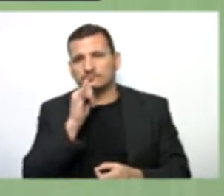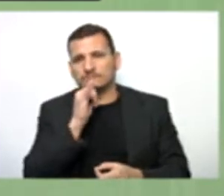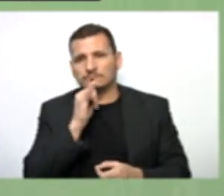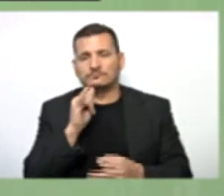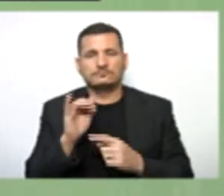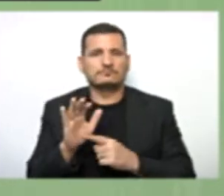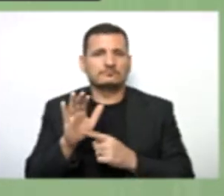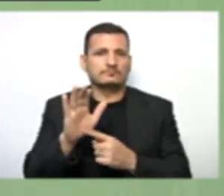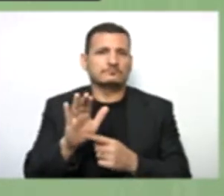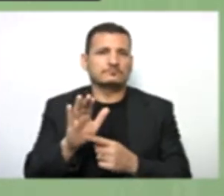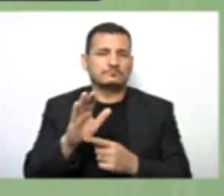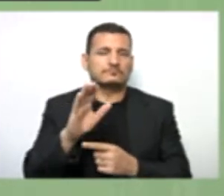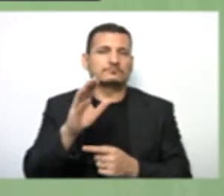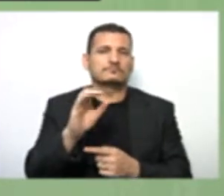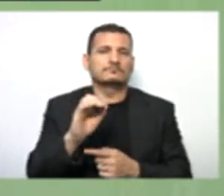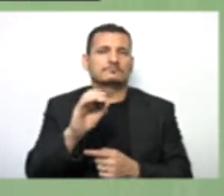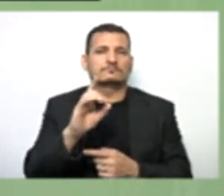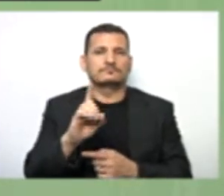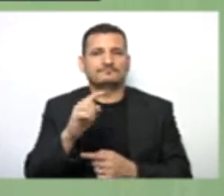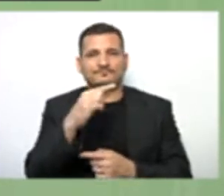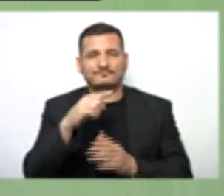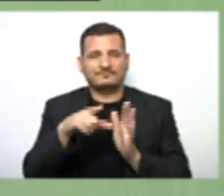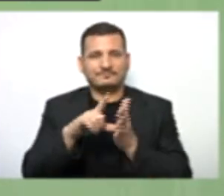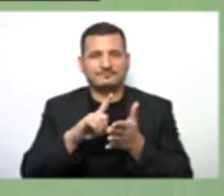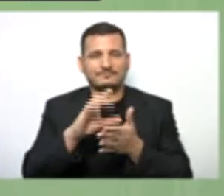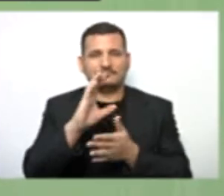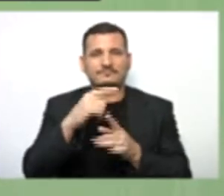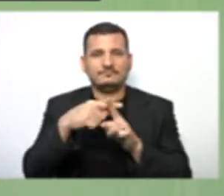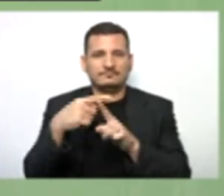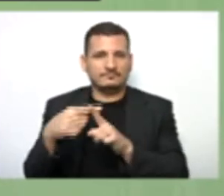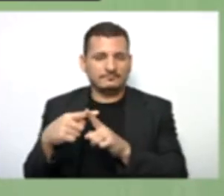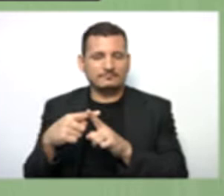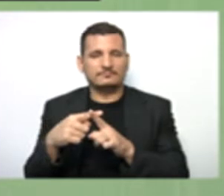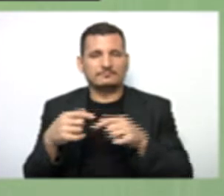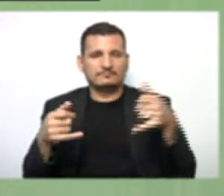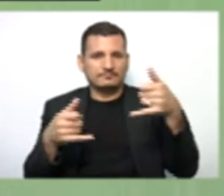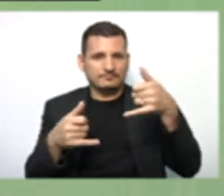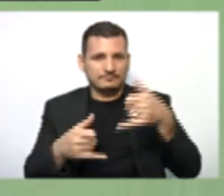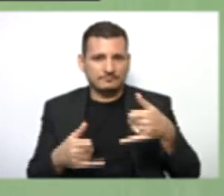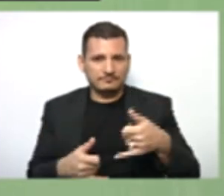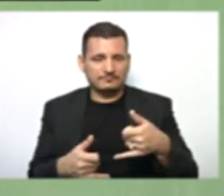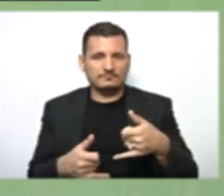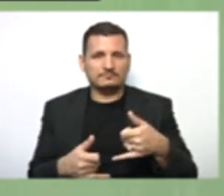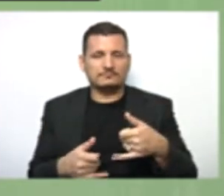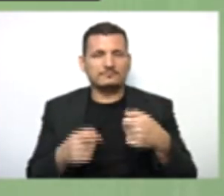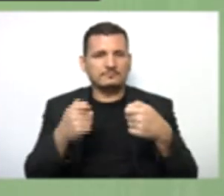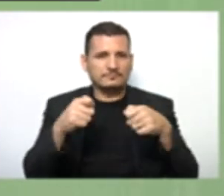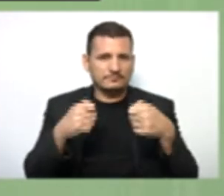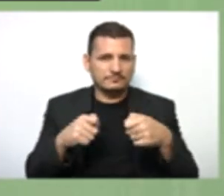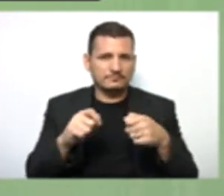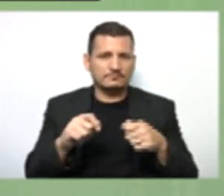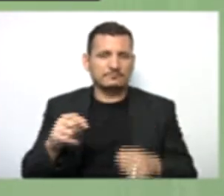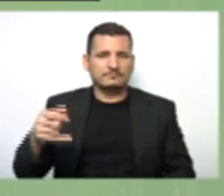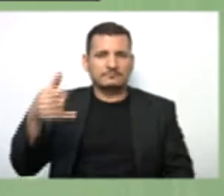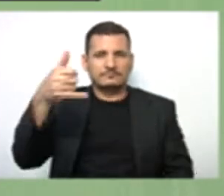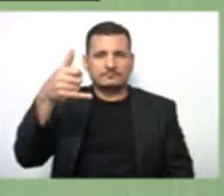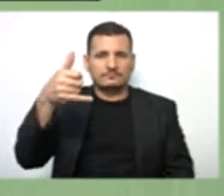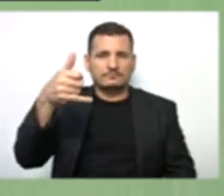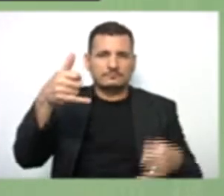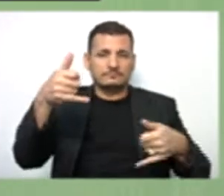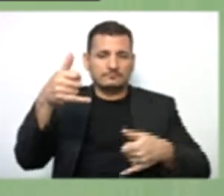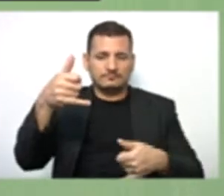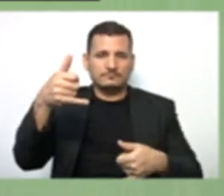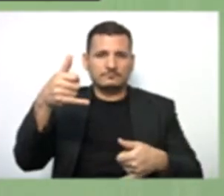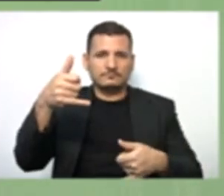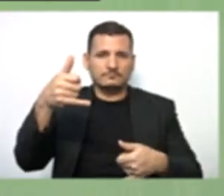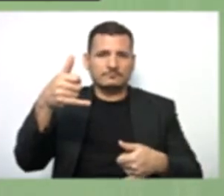exemplo, a gente mostrou no código em C++ ali atrás, que é necessário abrir e fechar chaves